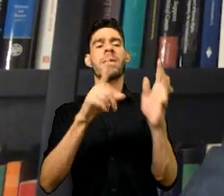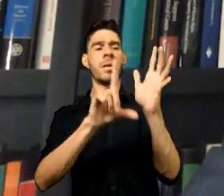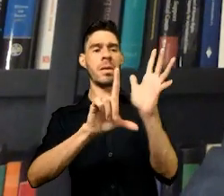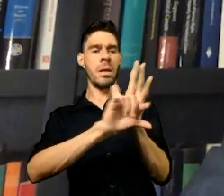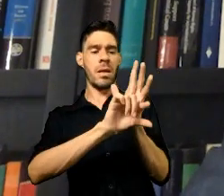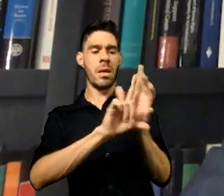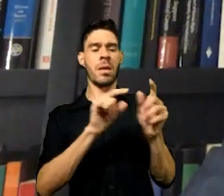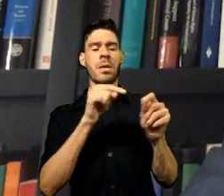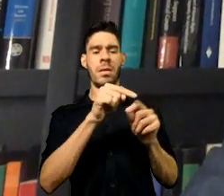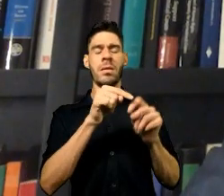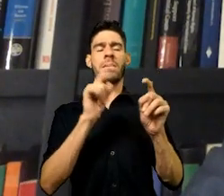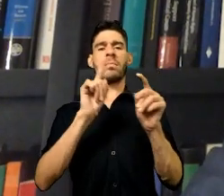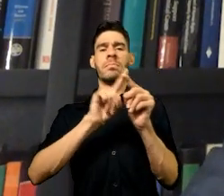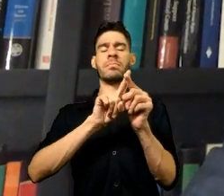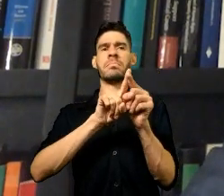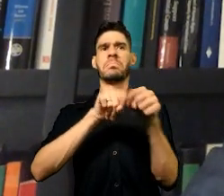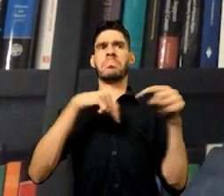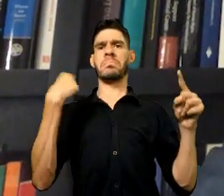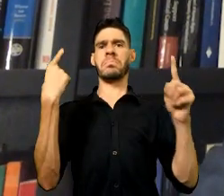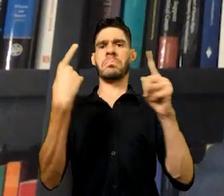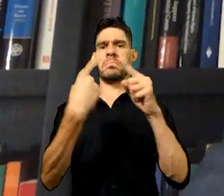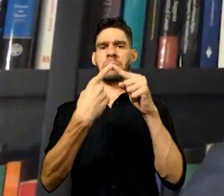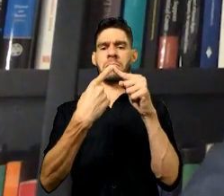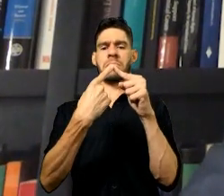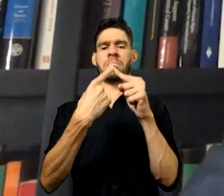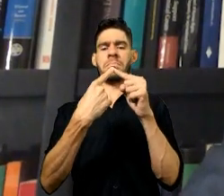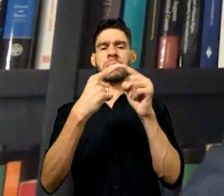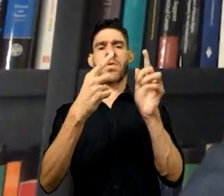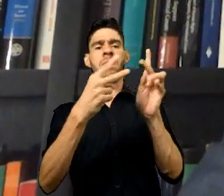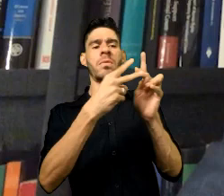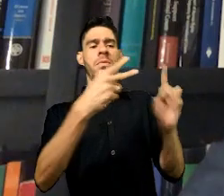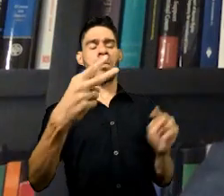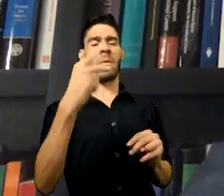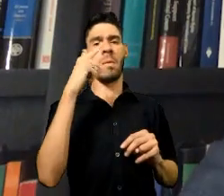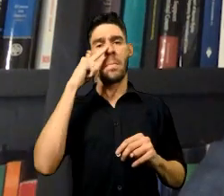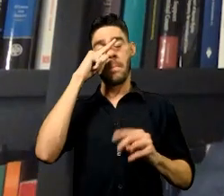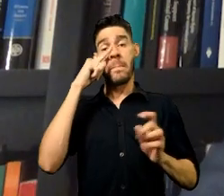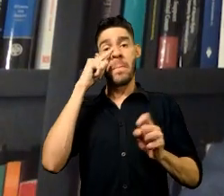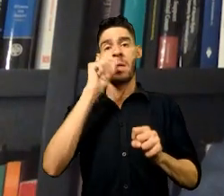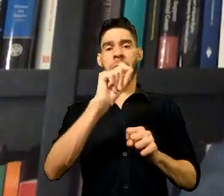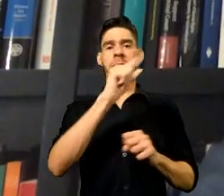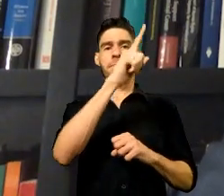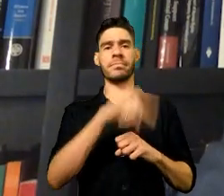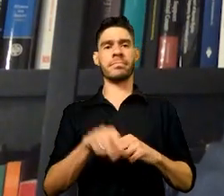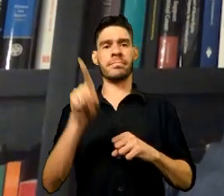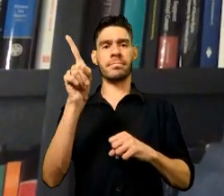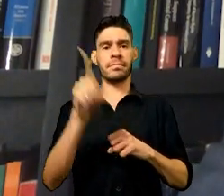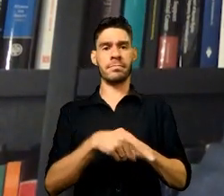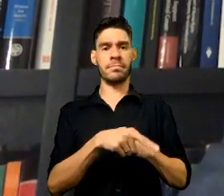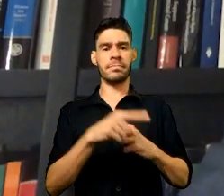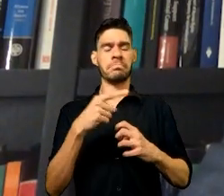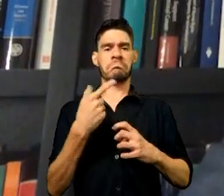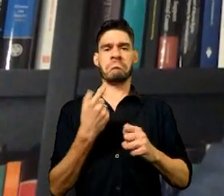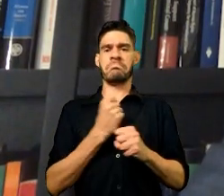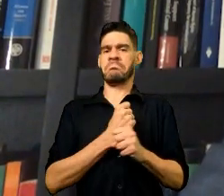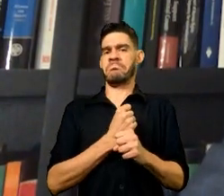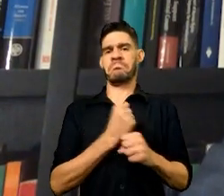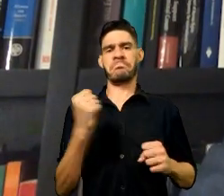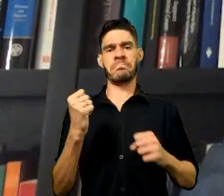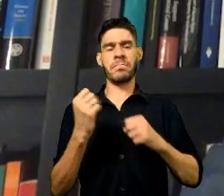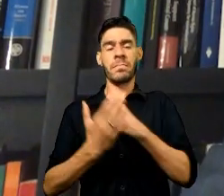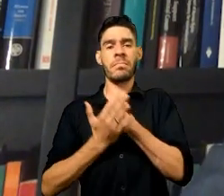a legalidade dessas audiências e, portanto, o risco da nulidade na medida em que nós